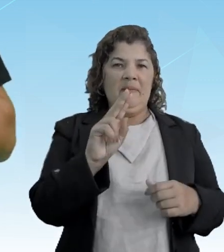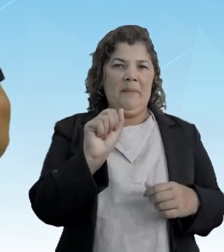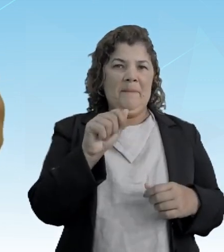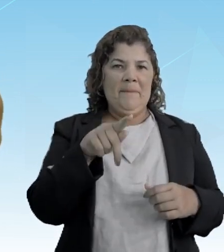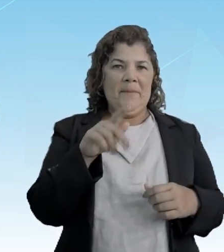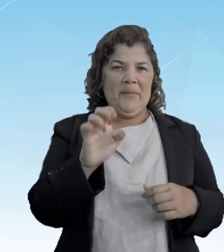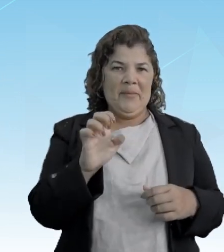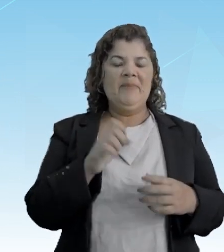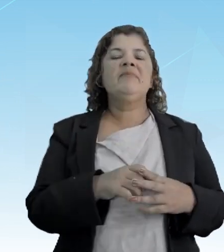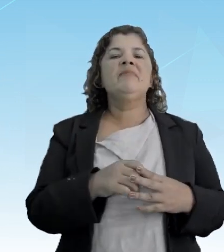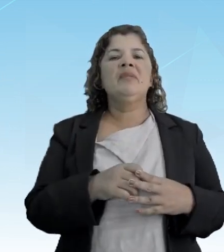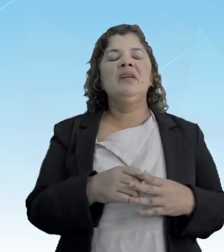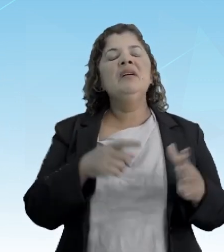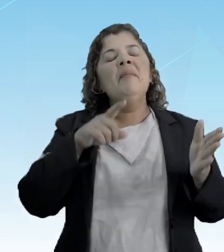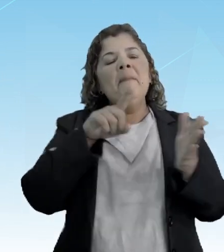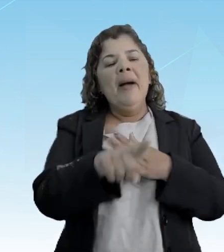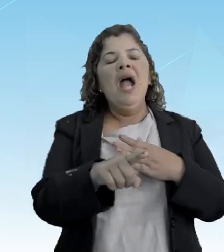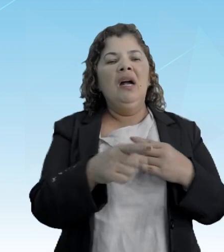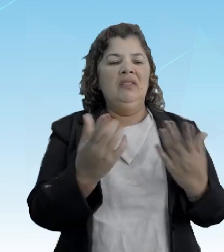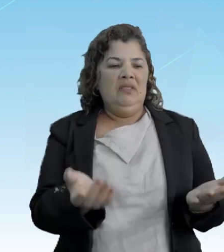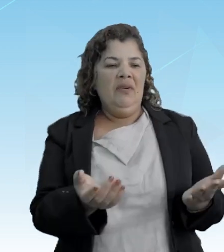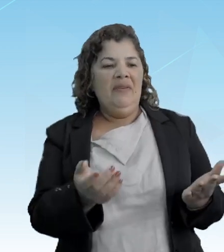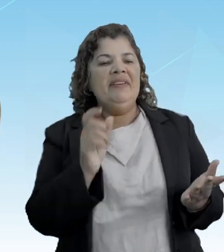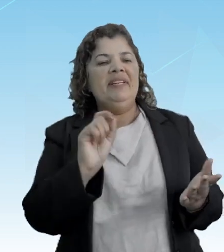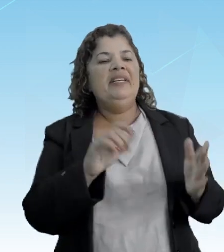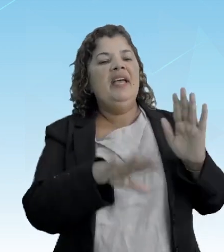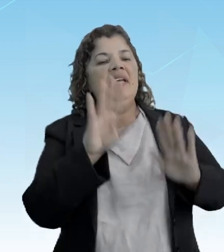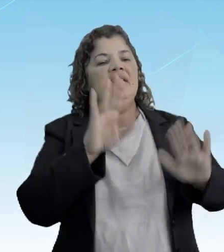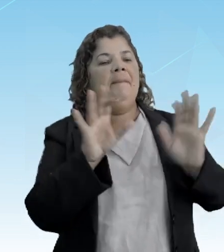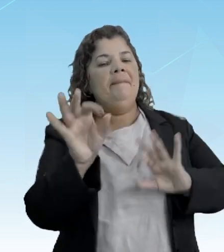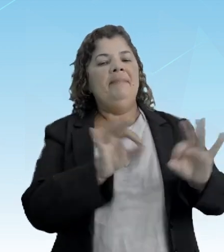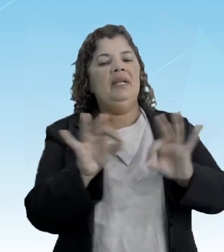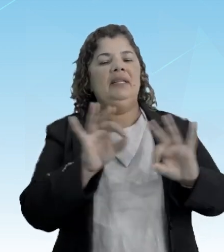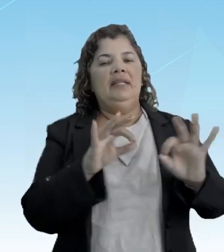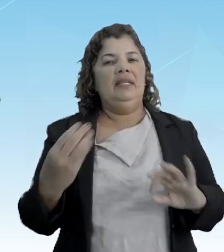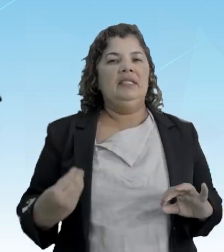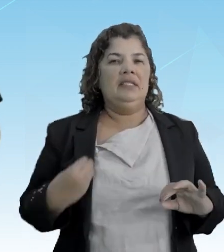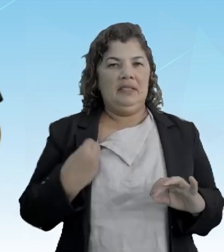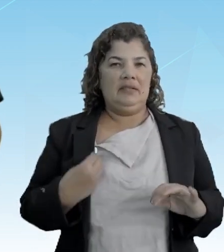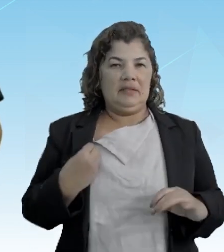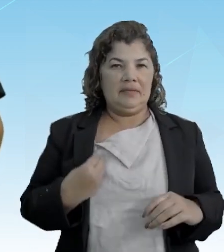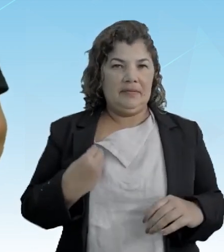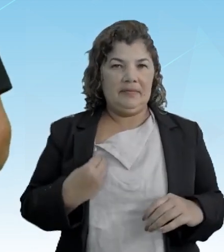um dia eu perguntei para eles, quem aqui planeja a sua vida?